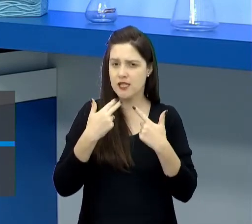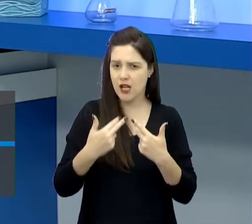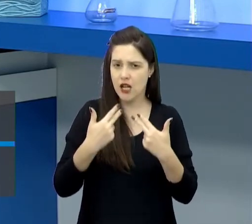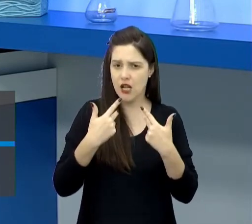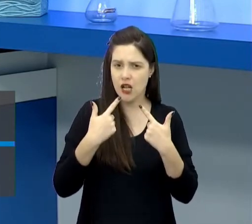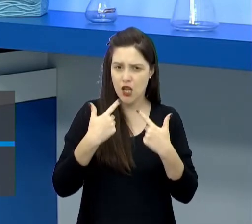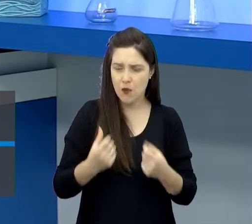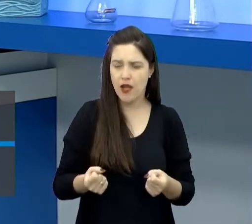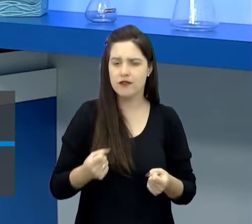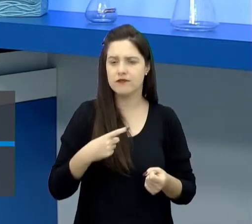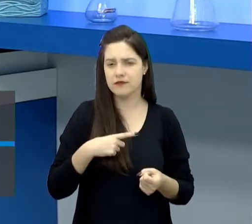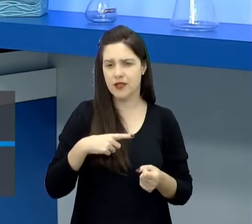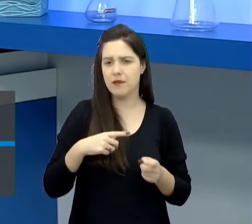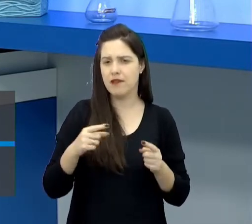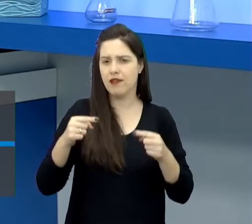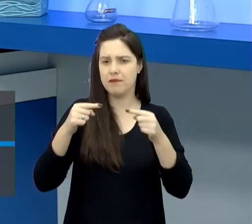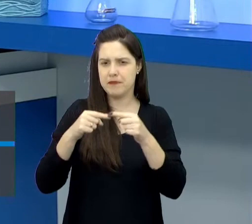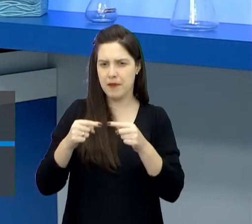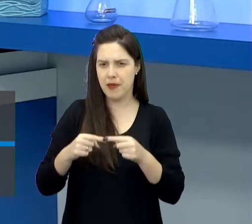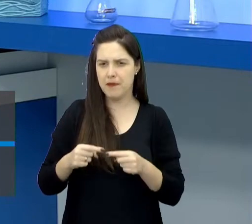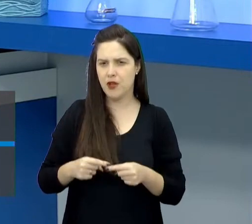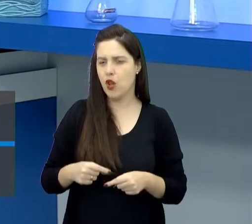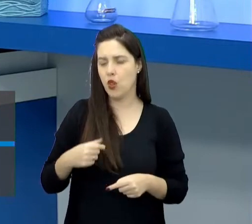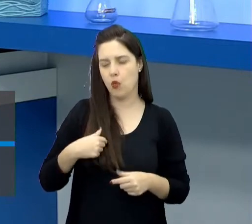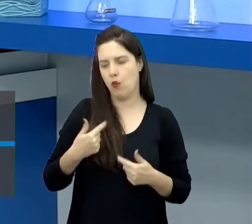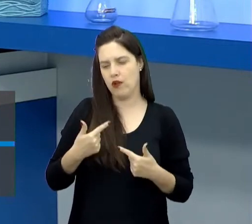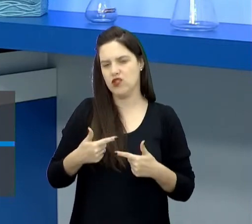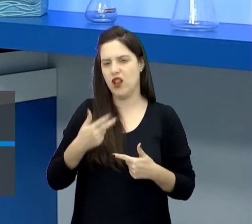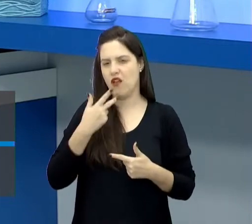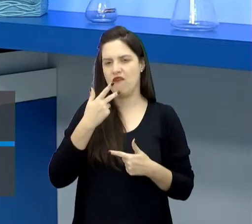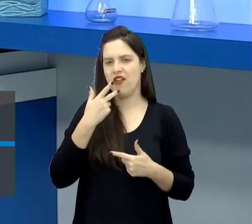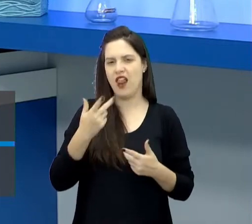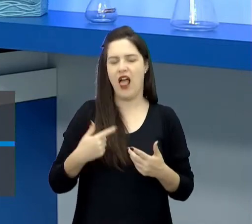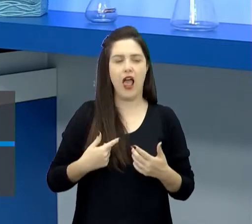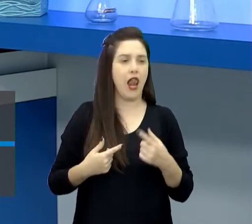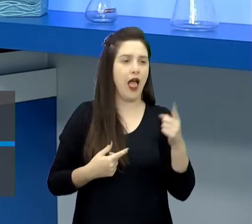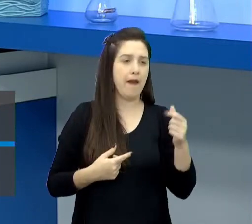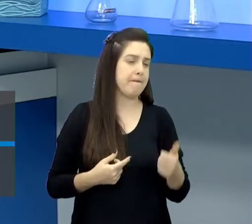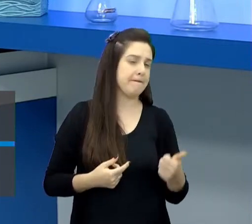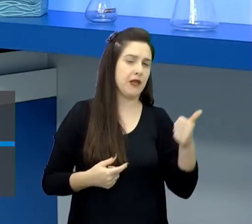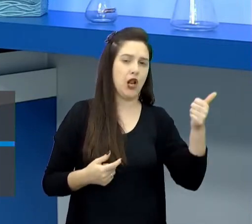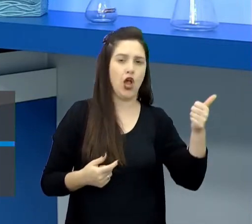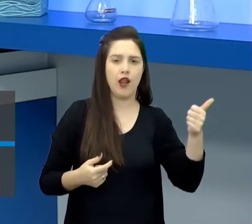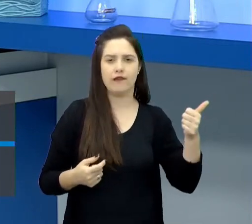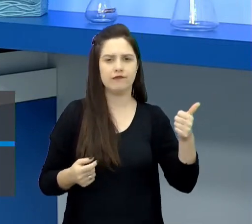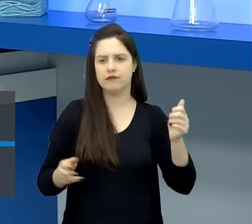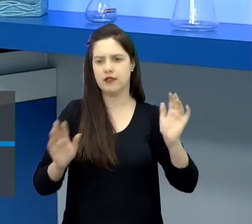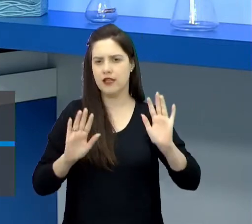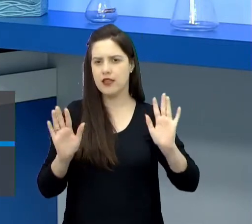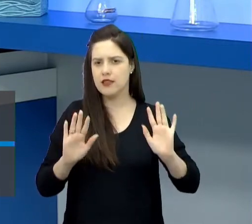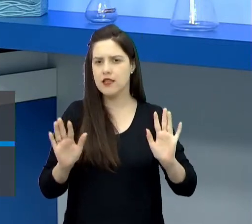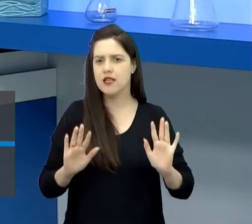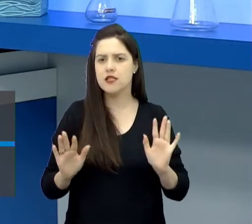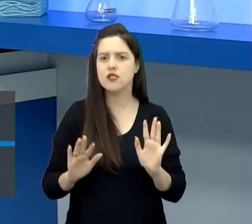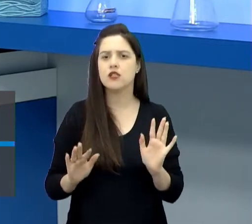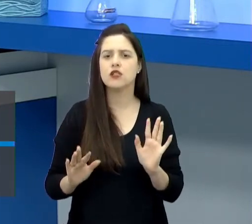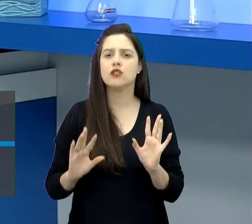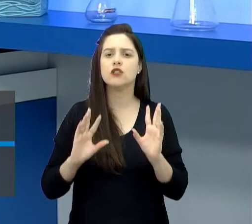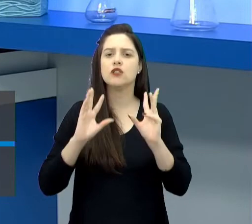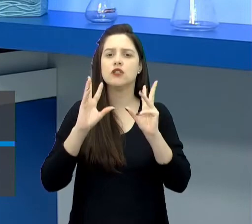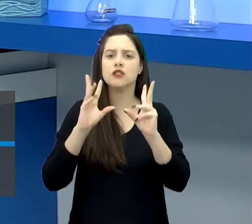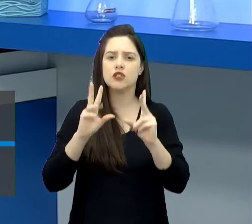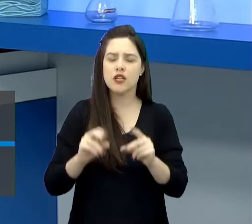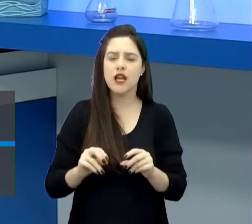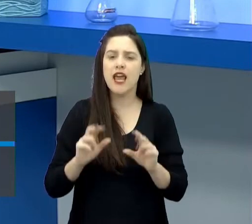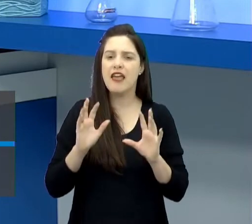tem que se identificar com o influenciador. Não adianta falar, porque ela disse que é melhor, eu vou seguir. Não. O influenciador, quem